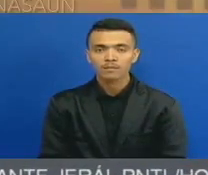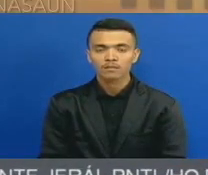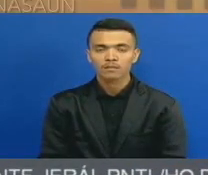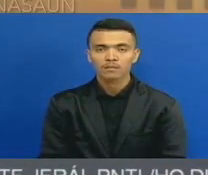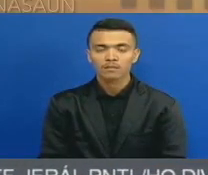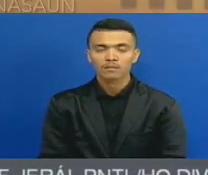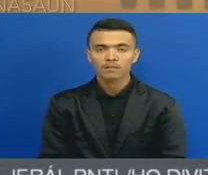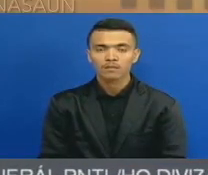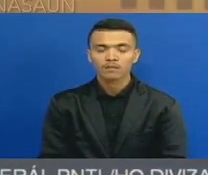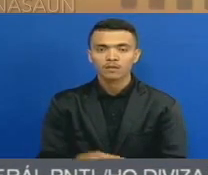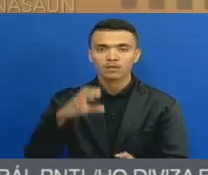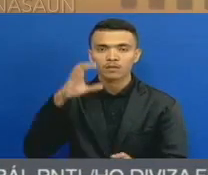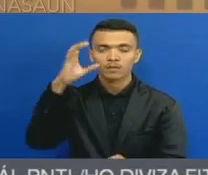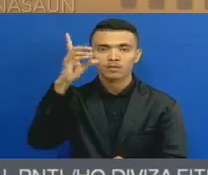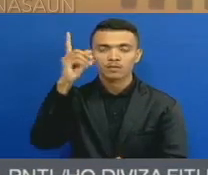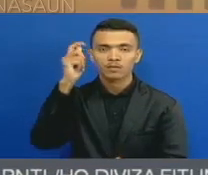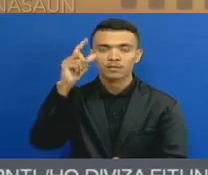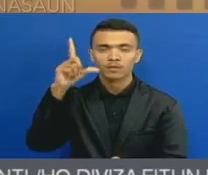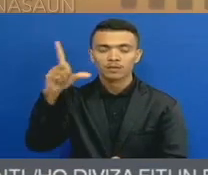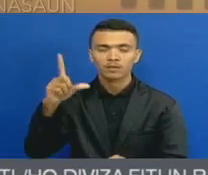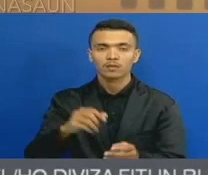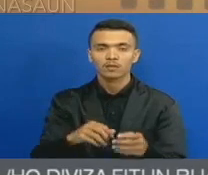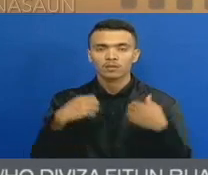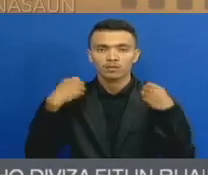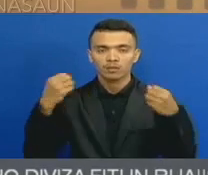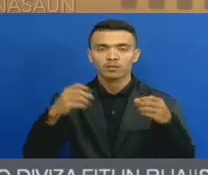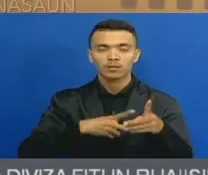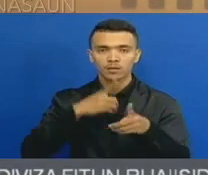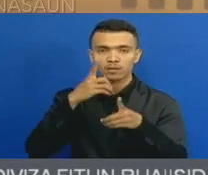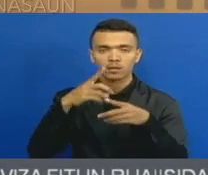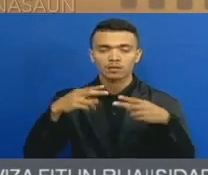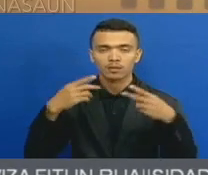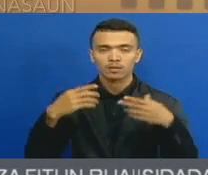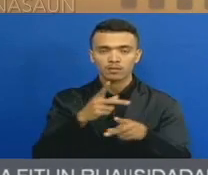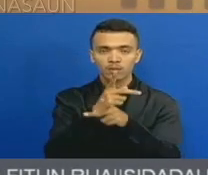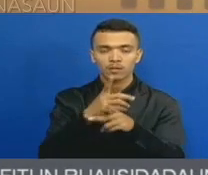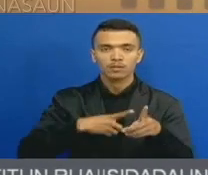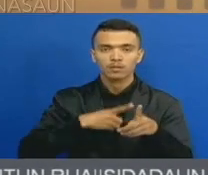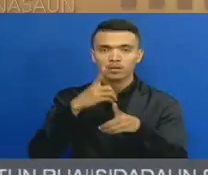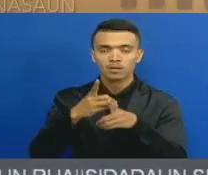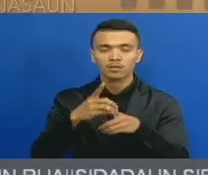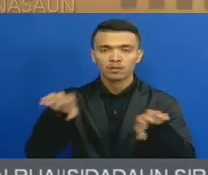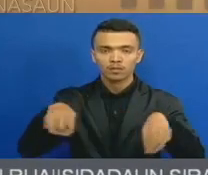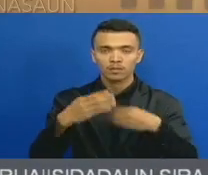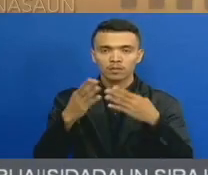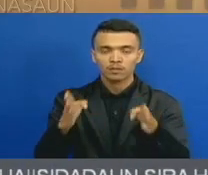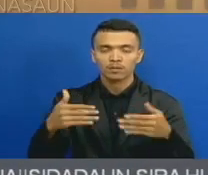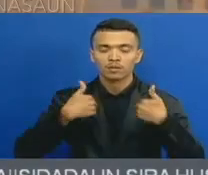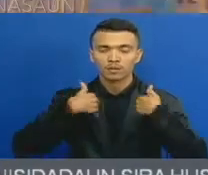Confederação Sindical do Timor-Leste se continua a luta defende o direito do trabalhador ser roto e a território nacional.